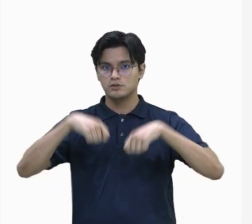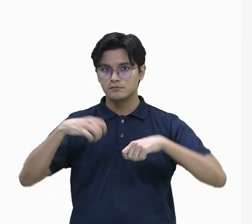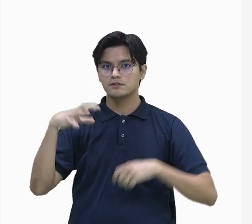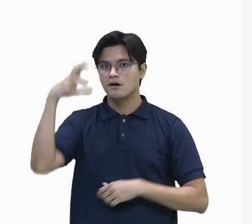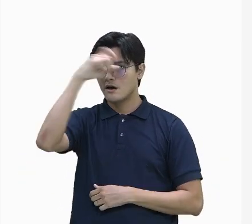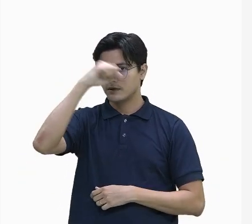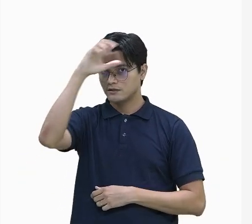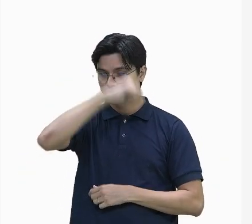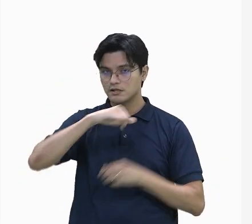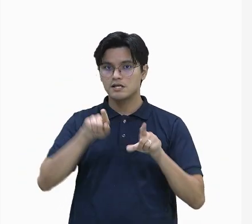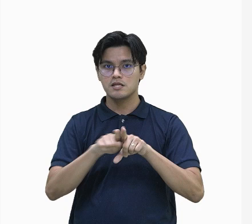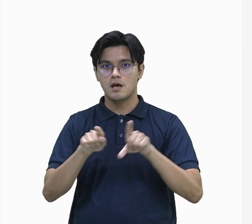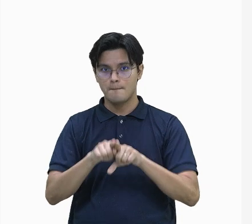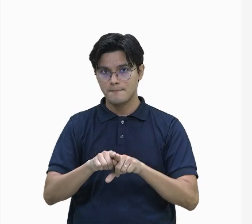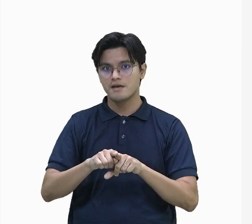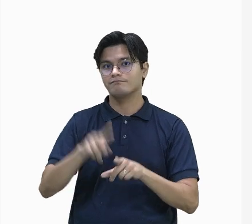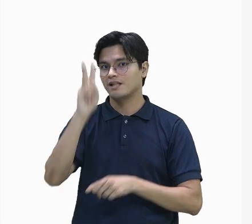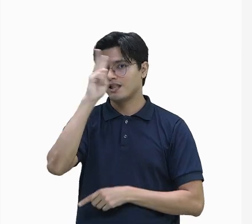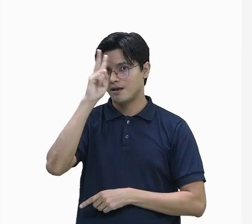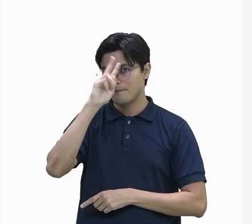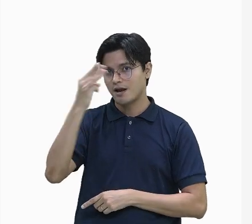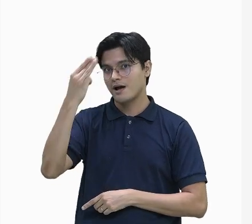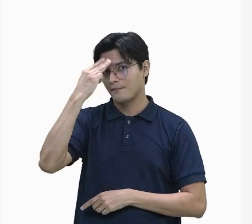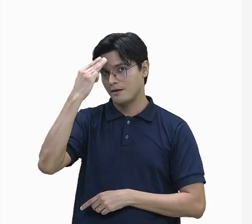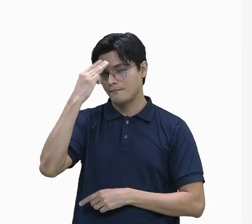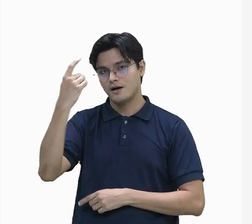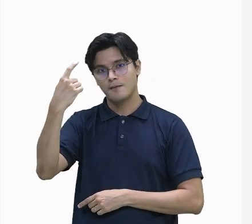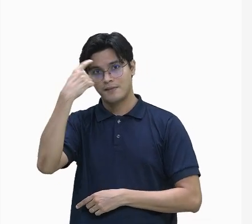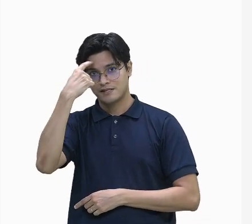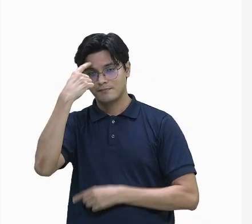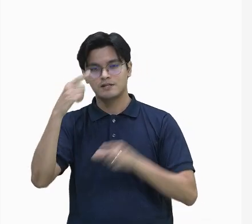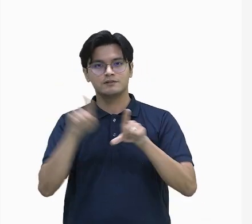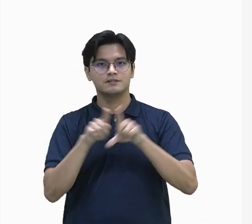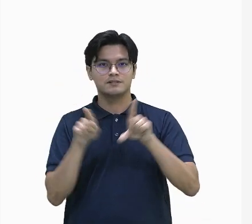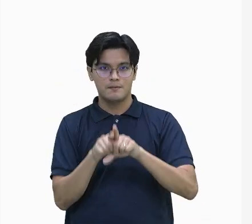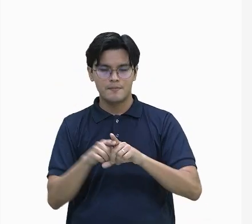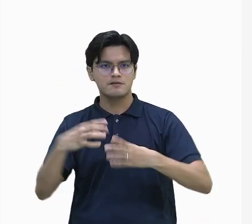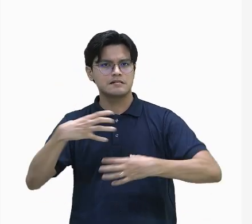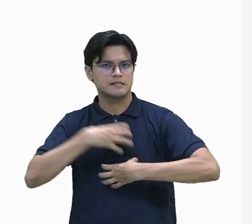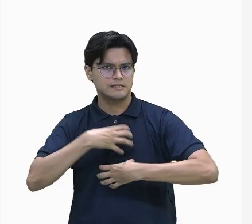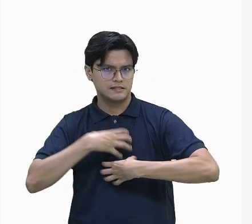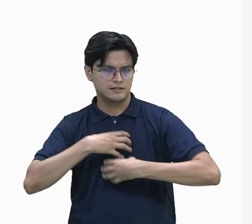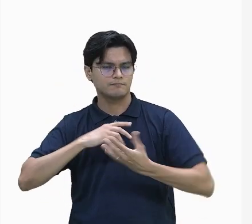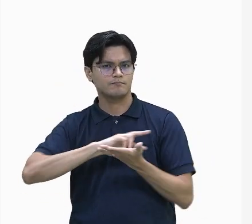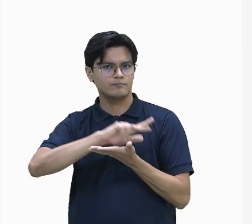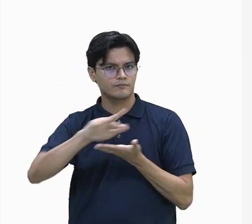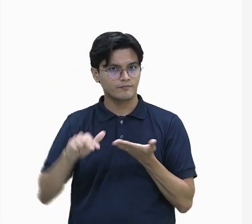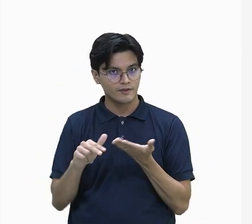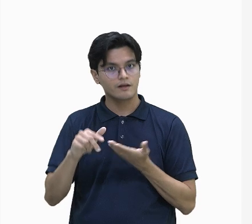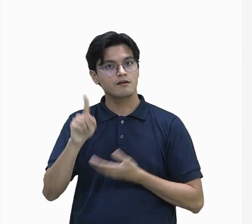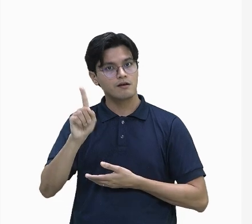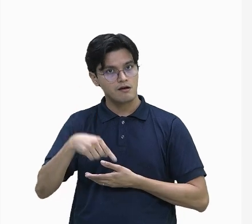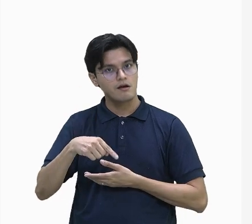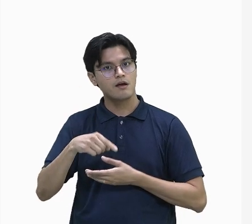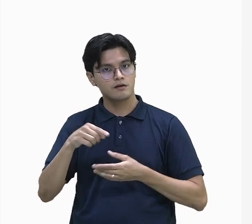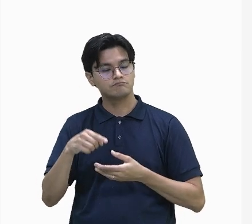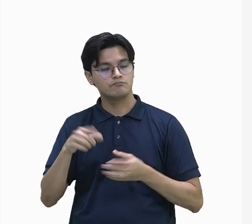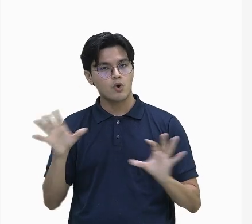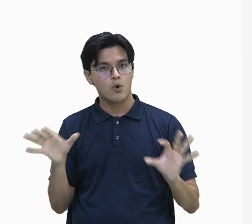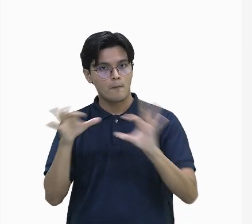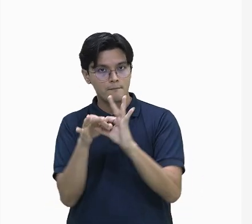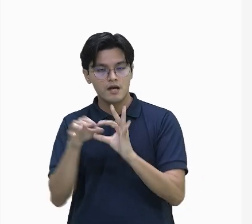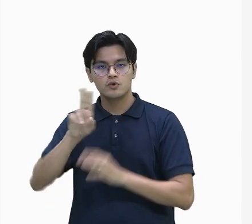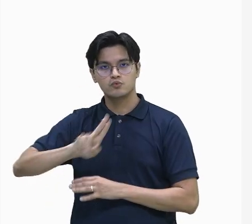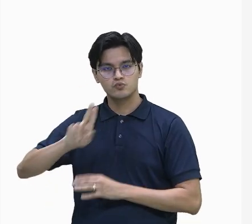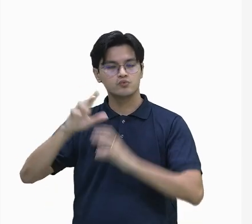a memória, o pensamento e sentimentos, né, funções associadas ao cérebro. Aí eu falei para